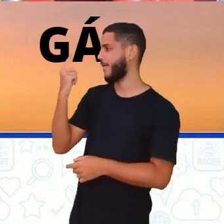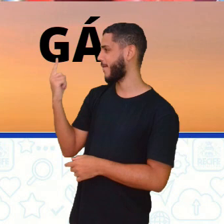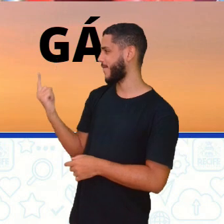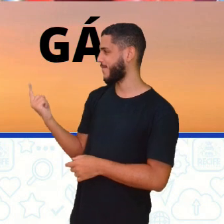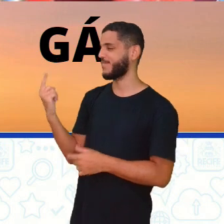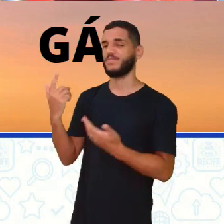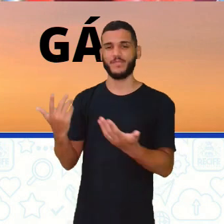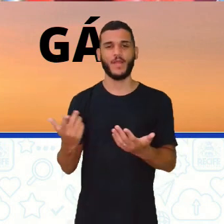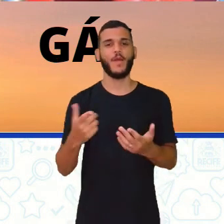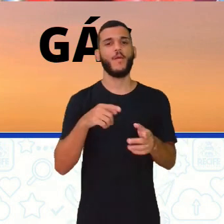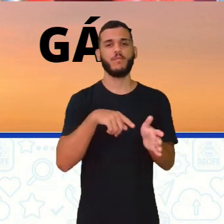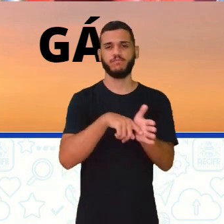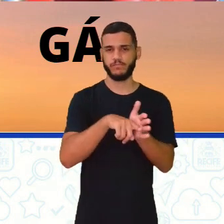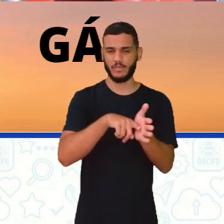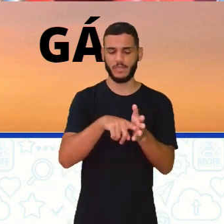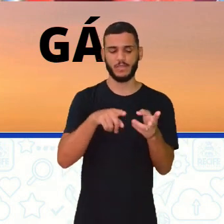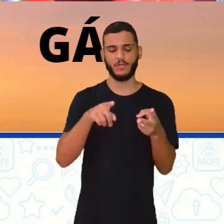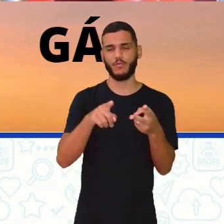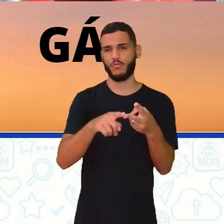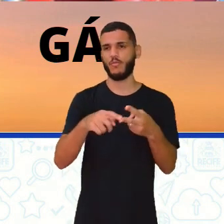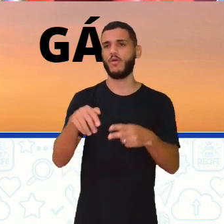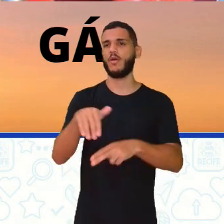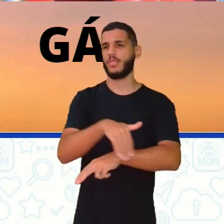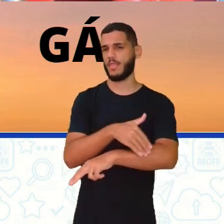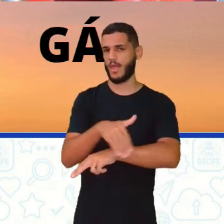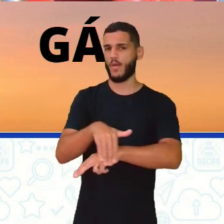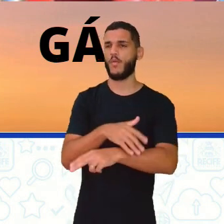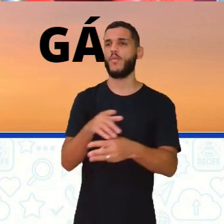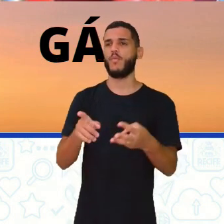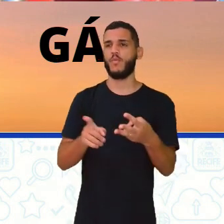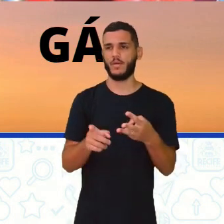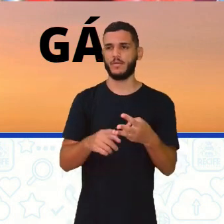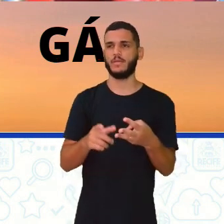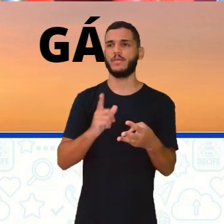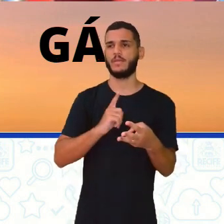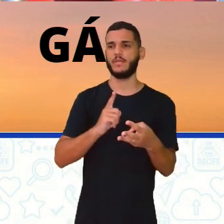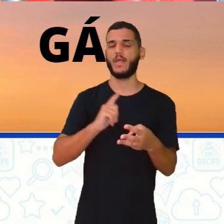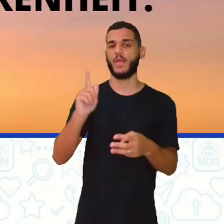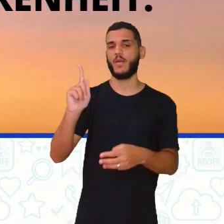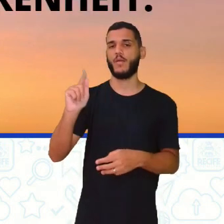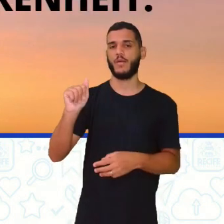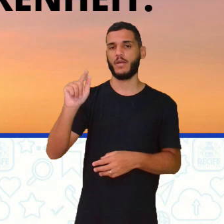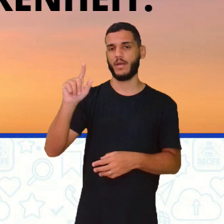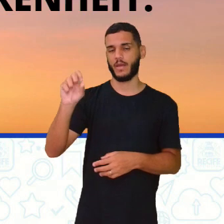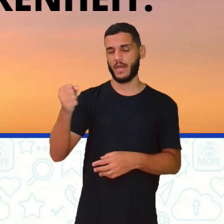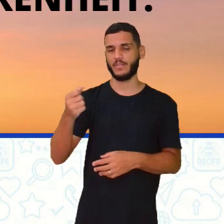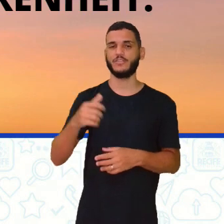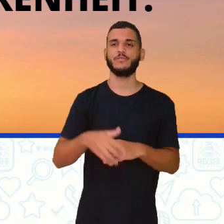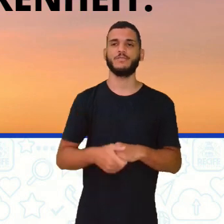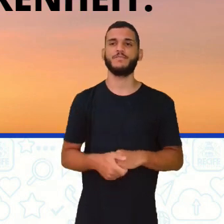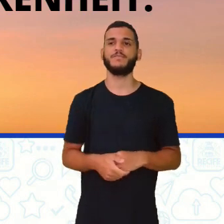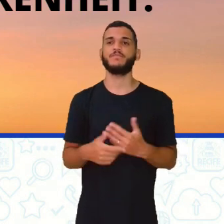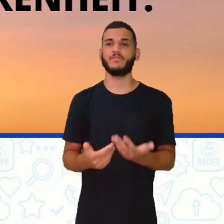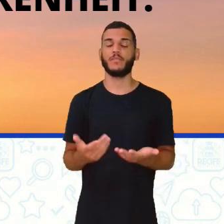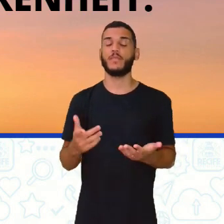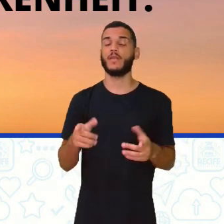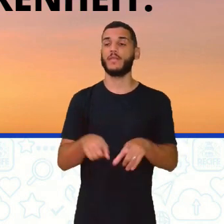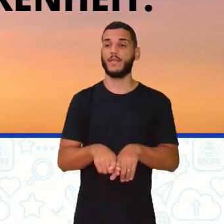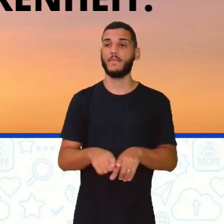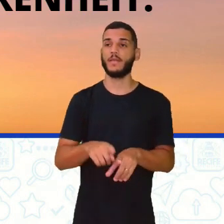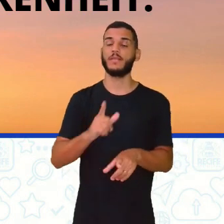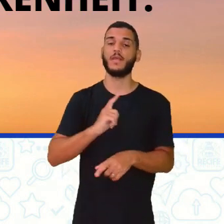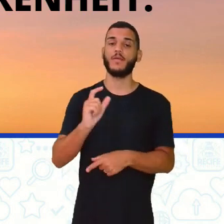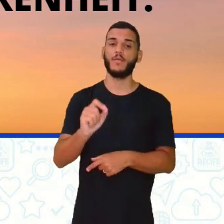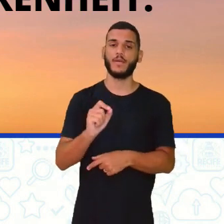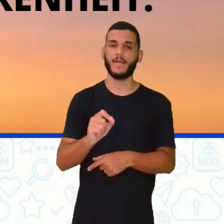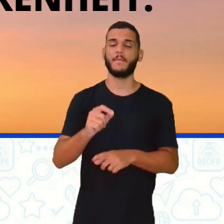vê na rua, né? E aqui é um termômetro de gás. Vamos continuar? Aqui eu tenho a